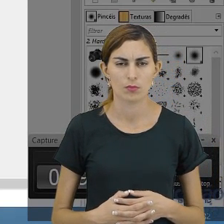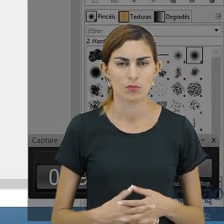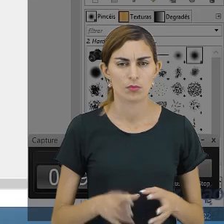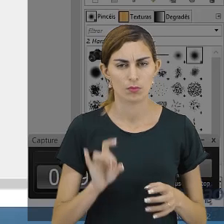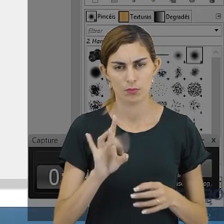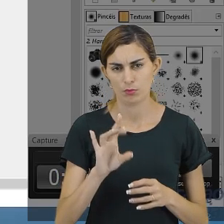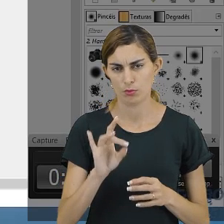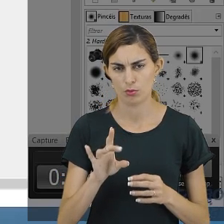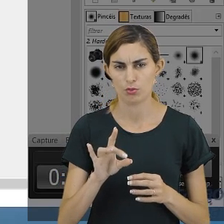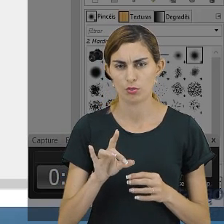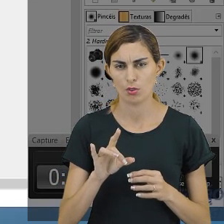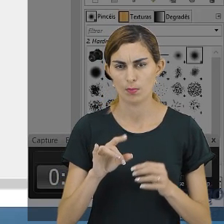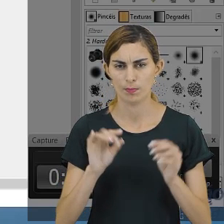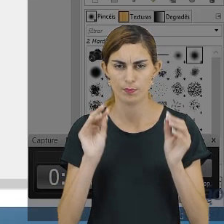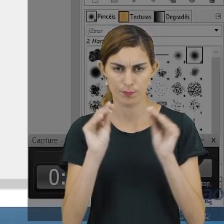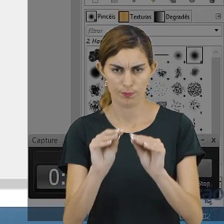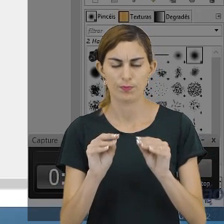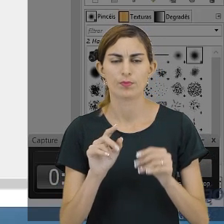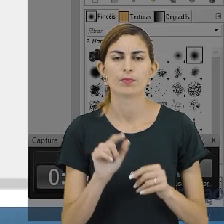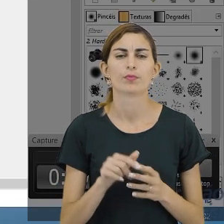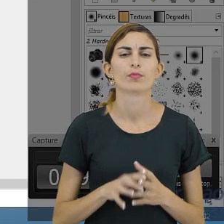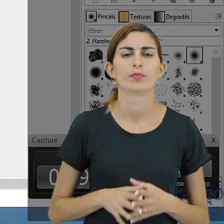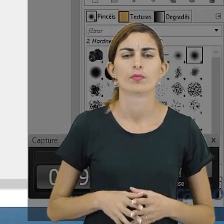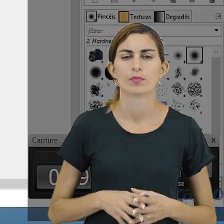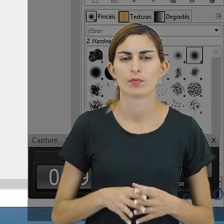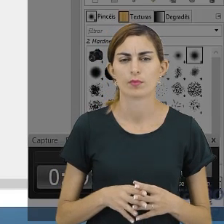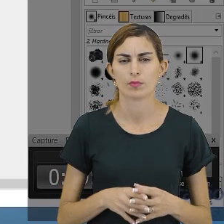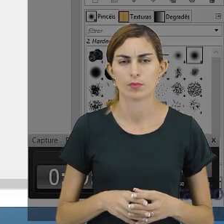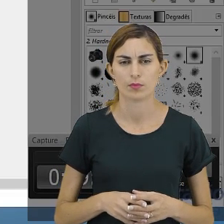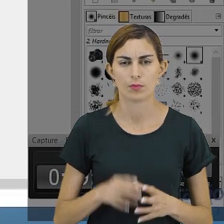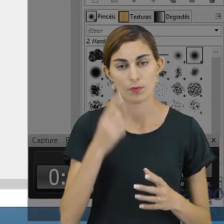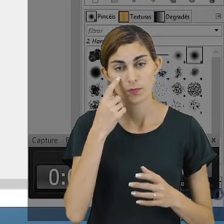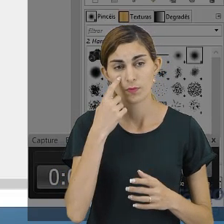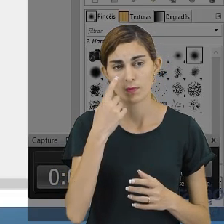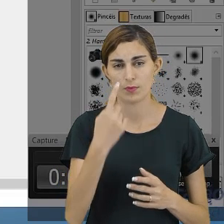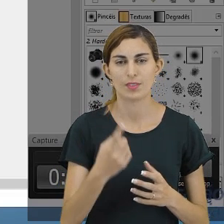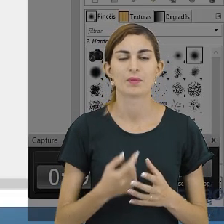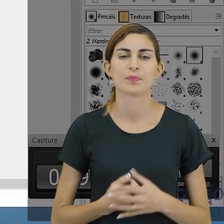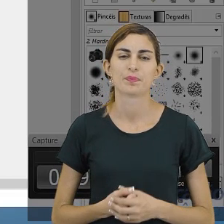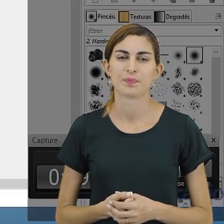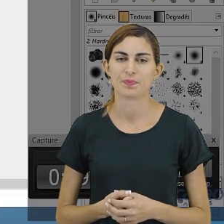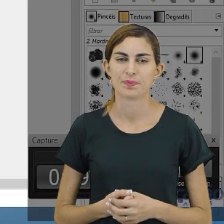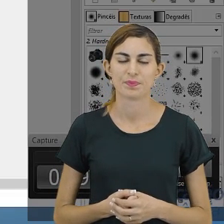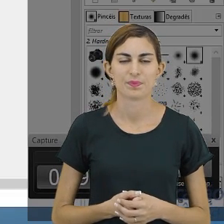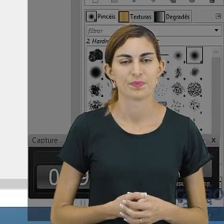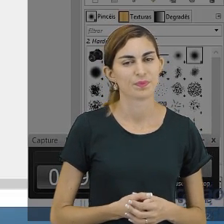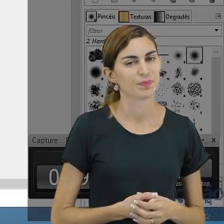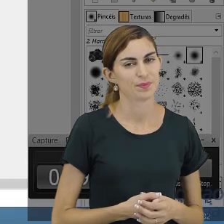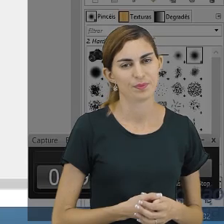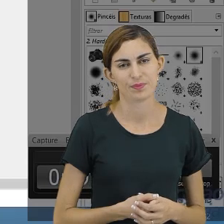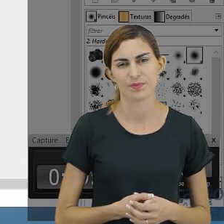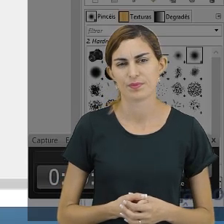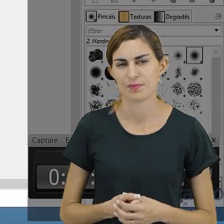Só cancelar aqui, Ctrl Z. para voltar.